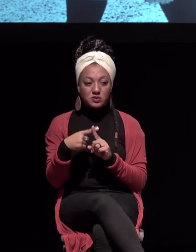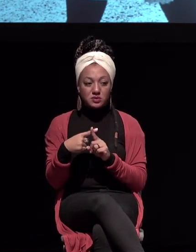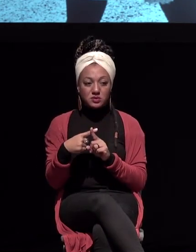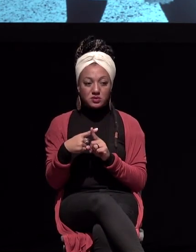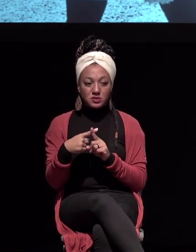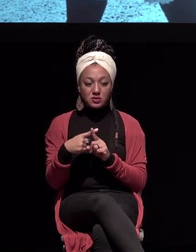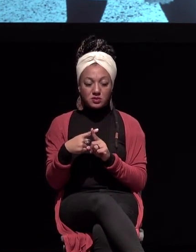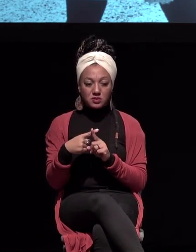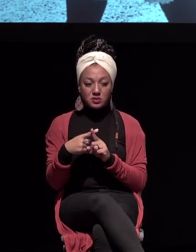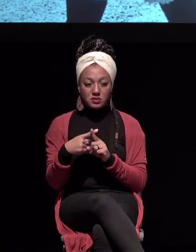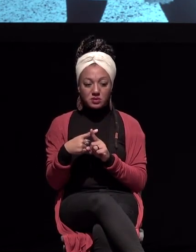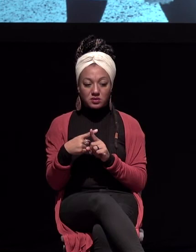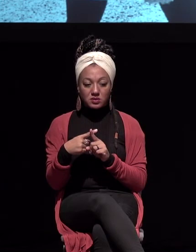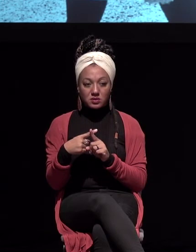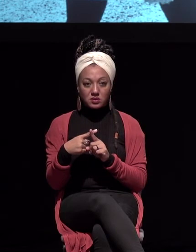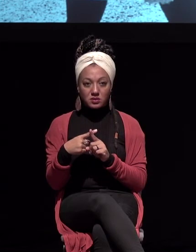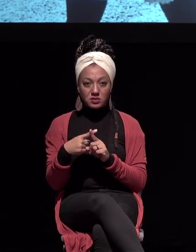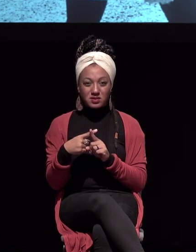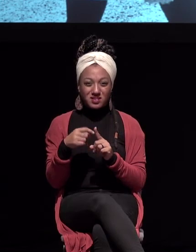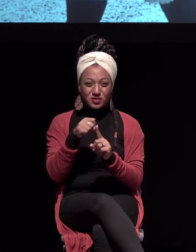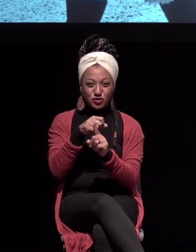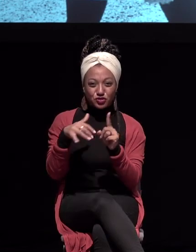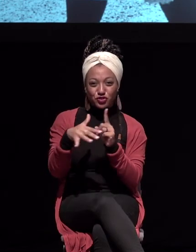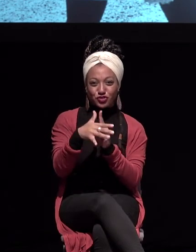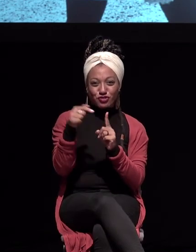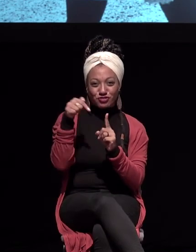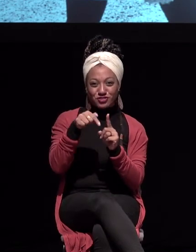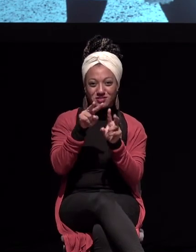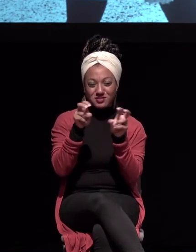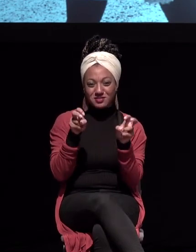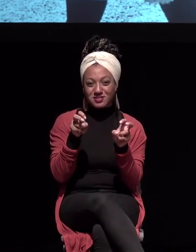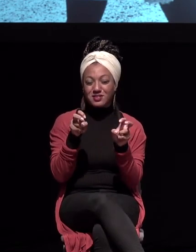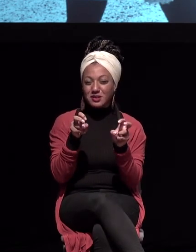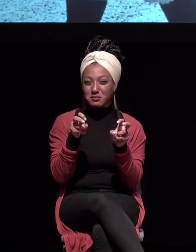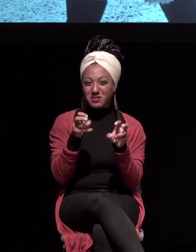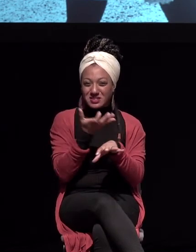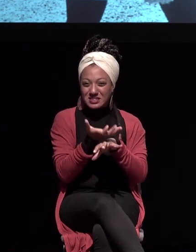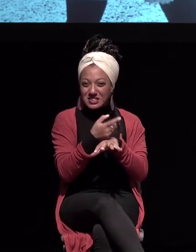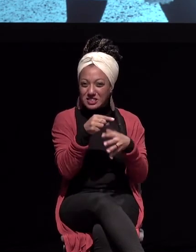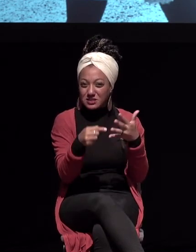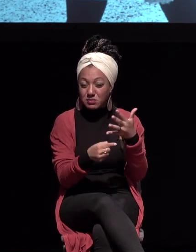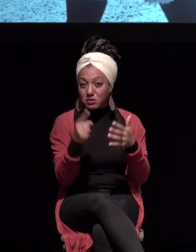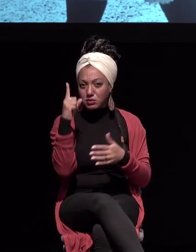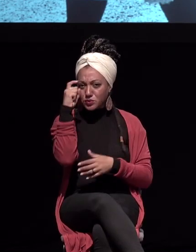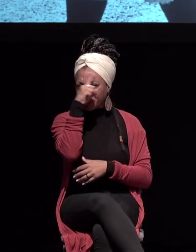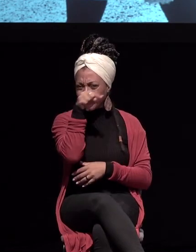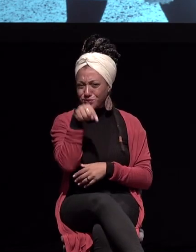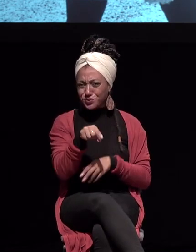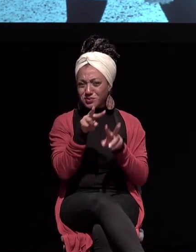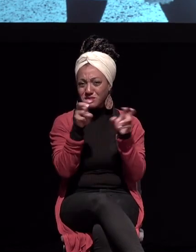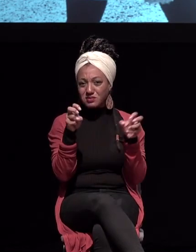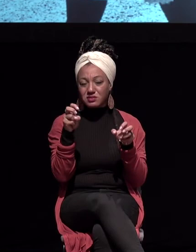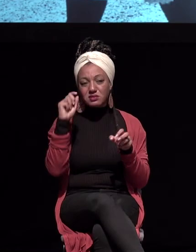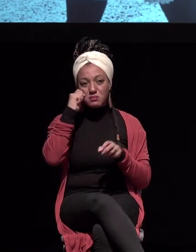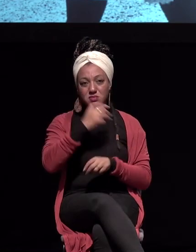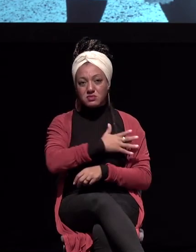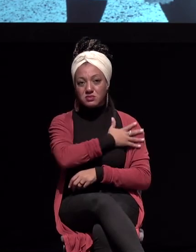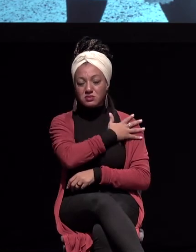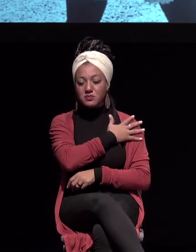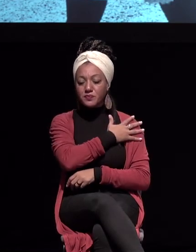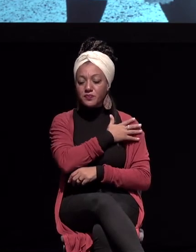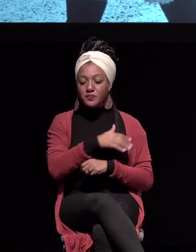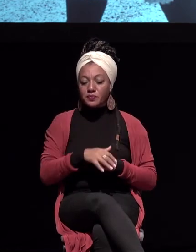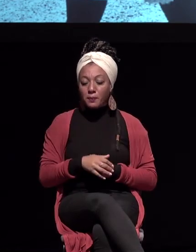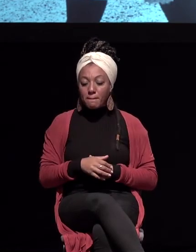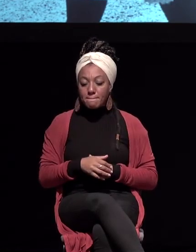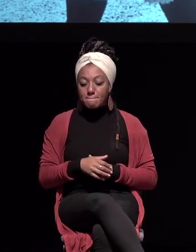porque na temática de sociologia é um pouco... É duro, é violento falar sobre isso. E as pessoas que estão ali têm